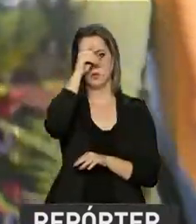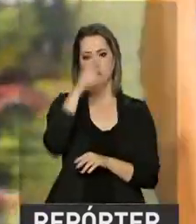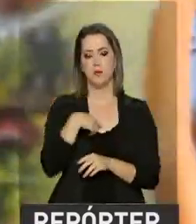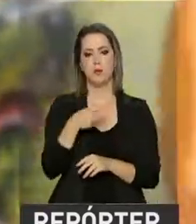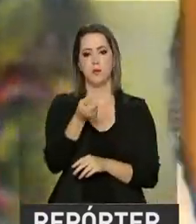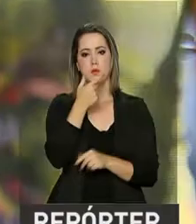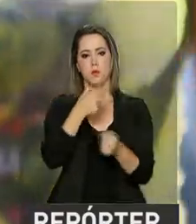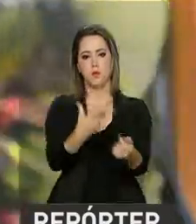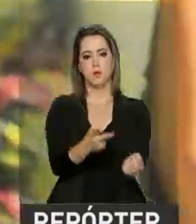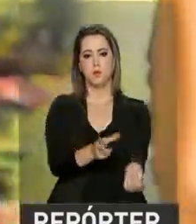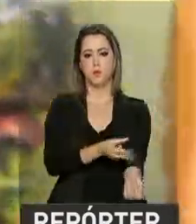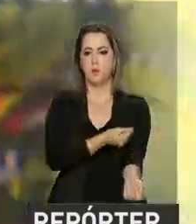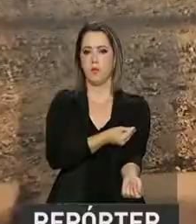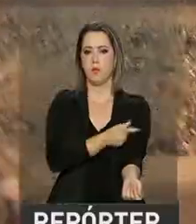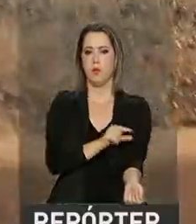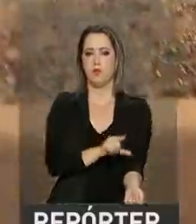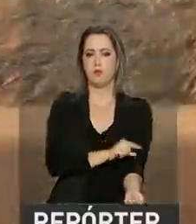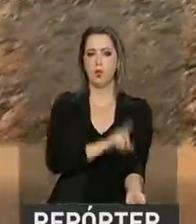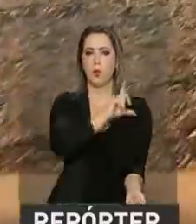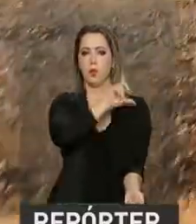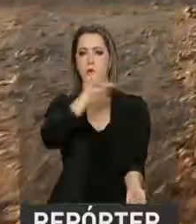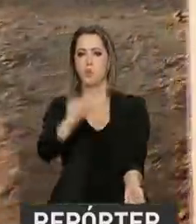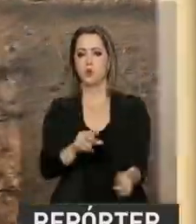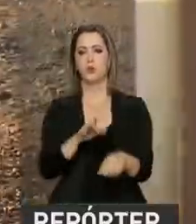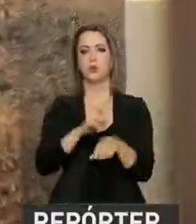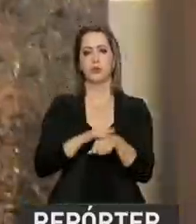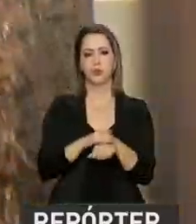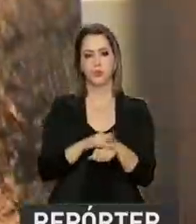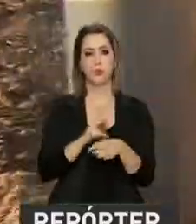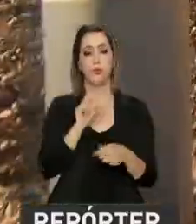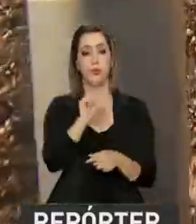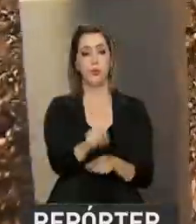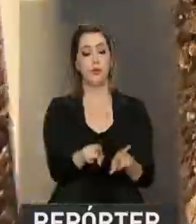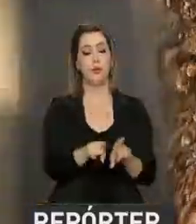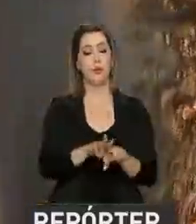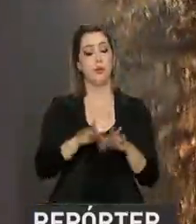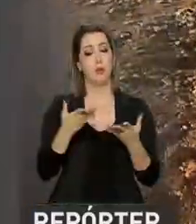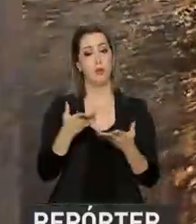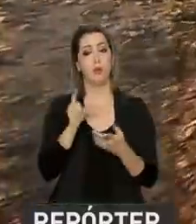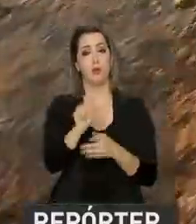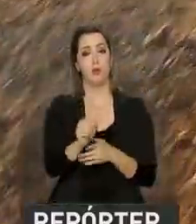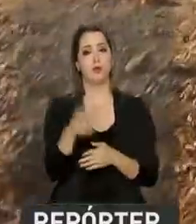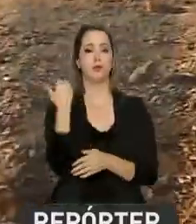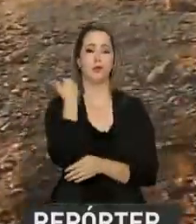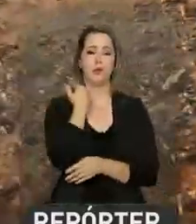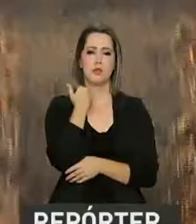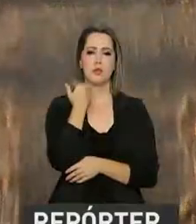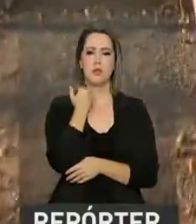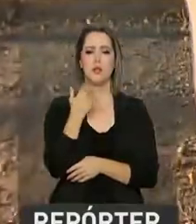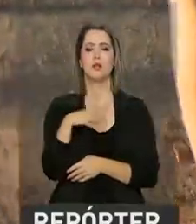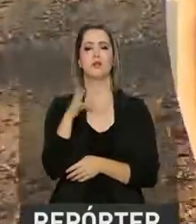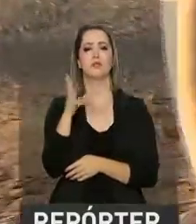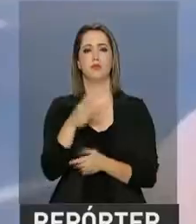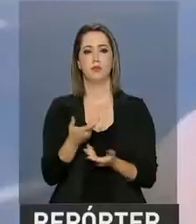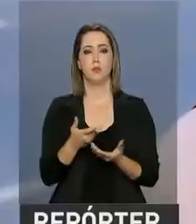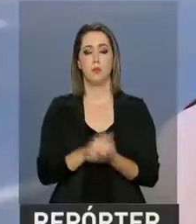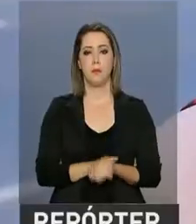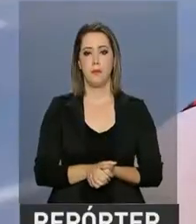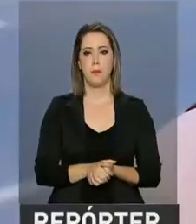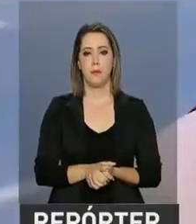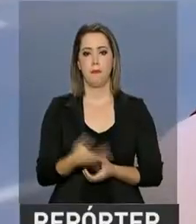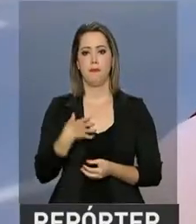medicação na veia que diminui as crises e previne novos sintomas. Esse processo é cansativo e muito desgastante. Eu